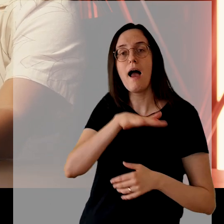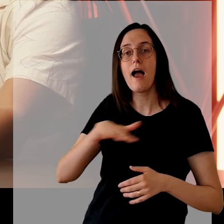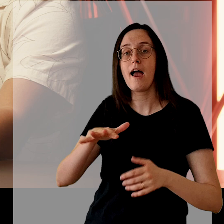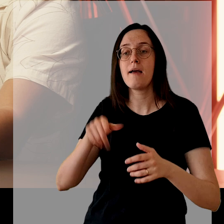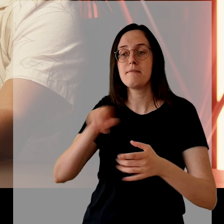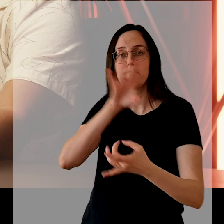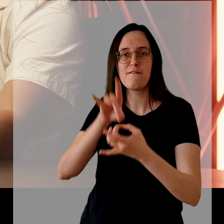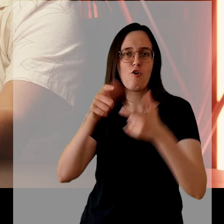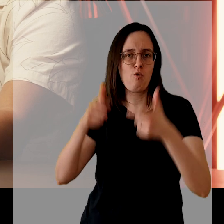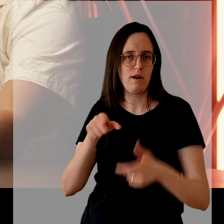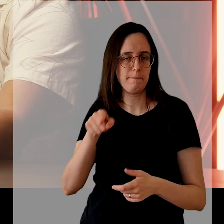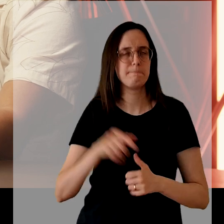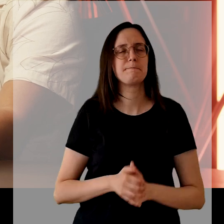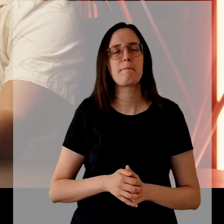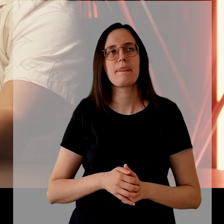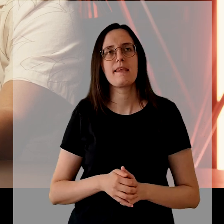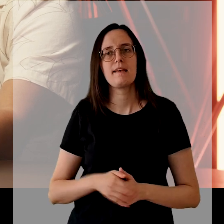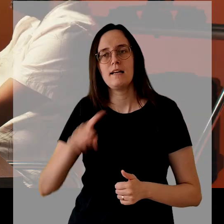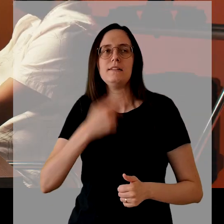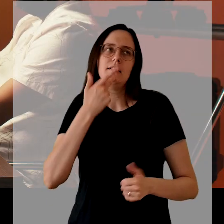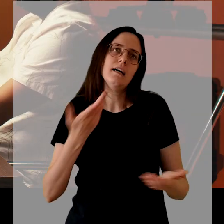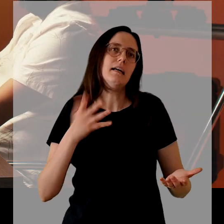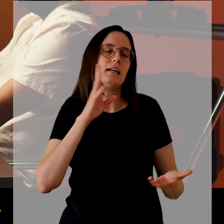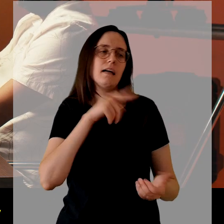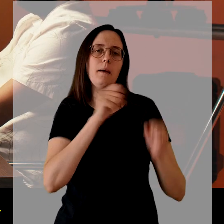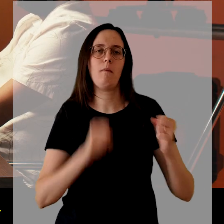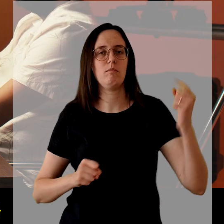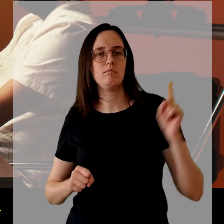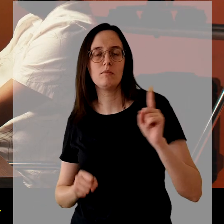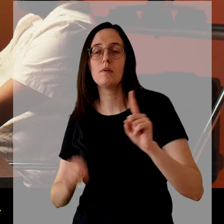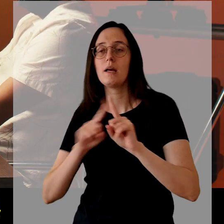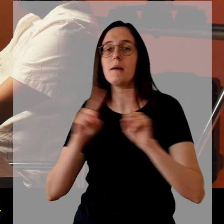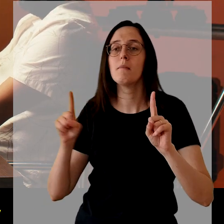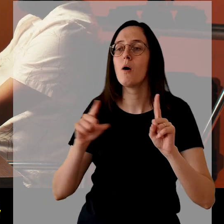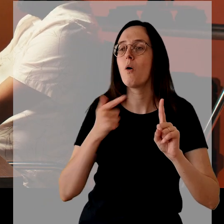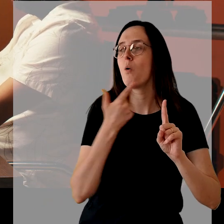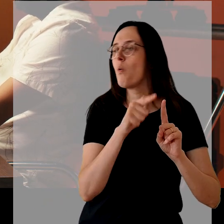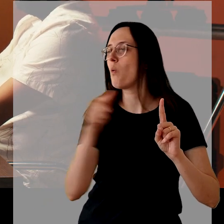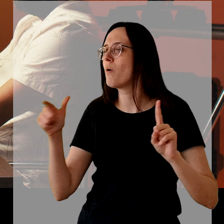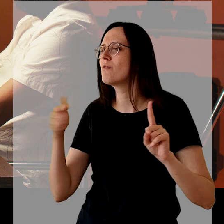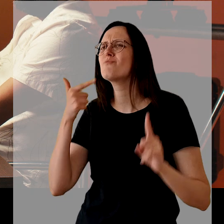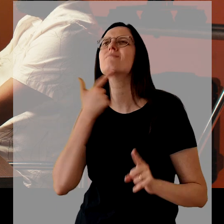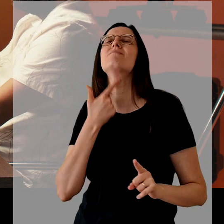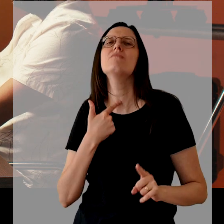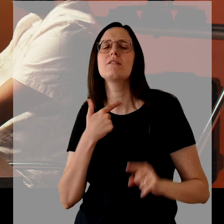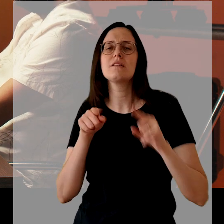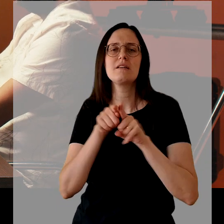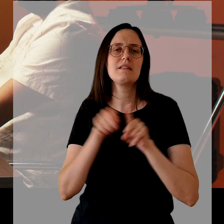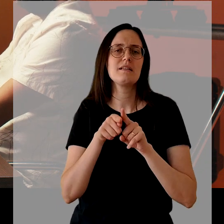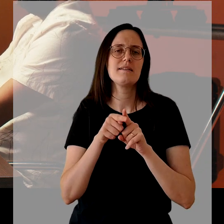do mercado local, assim, né? Então, eles falaram, não, realmente, então esse cara pode, mais do que os outros que não tinham essa